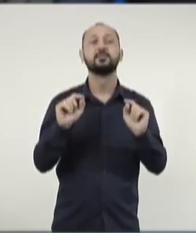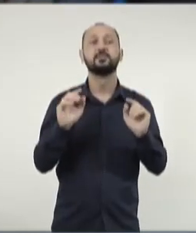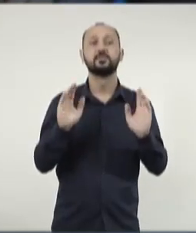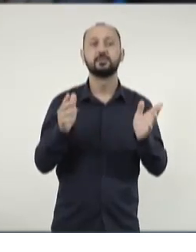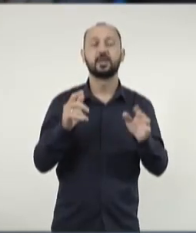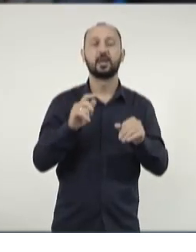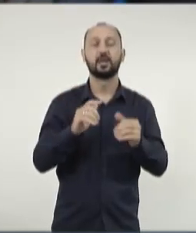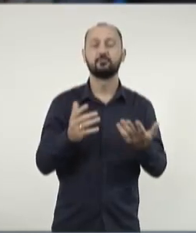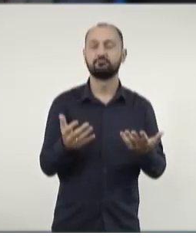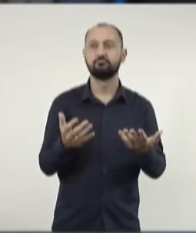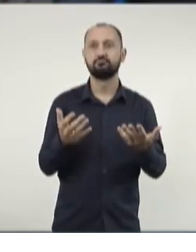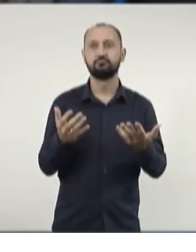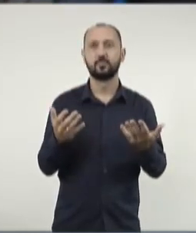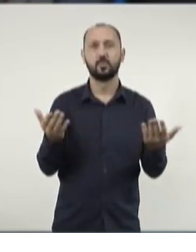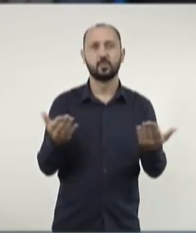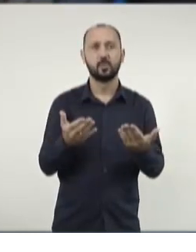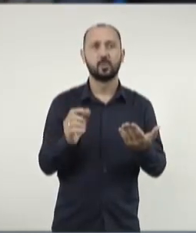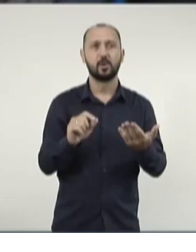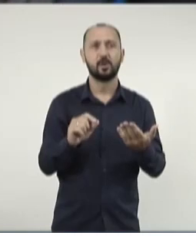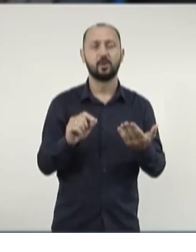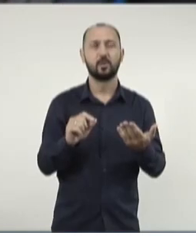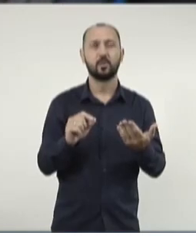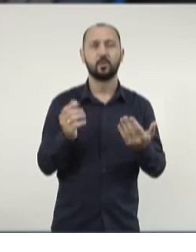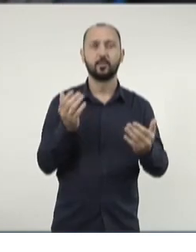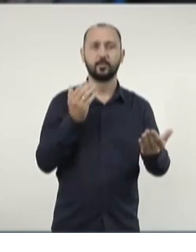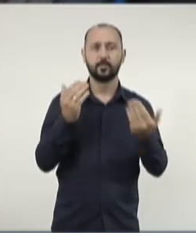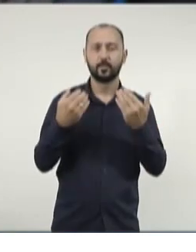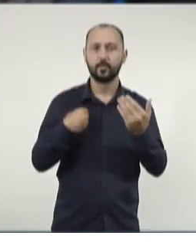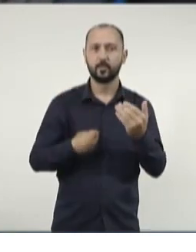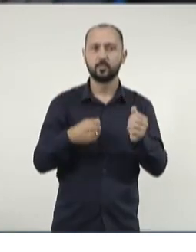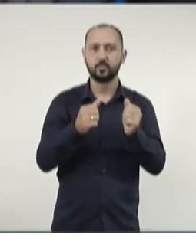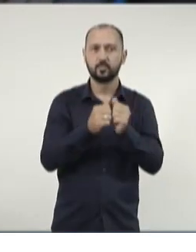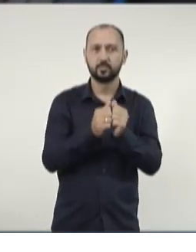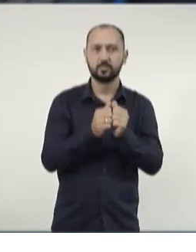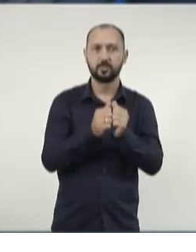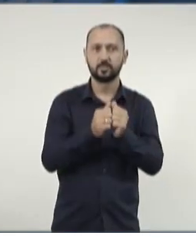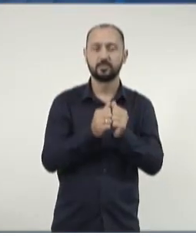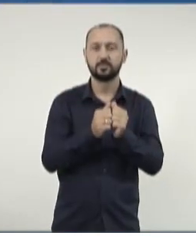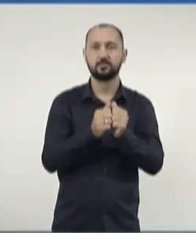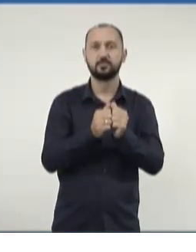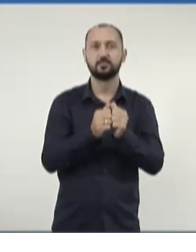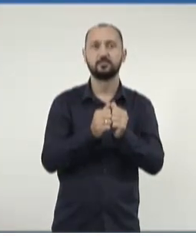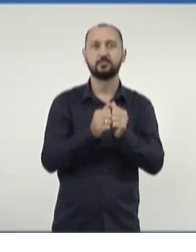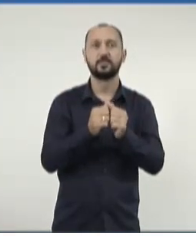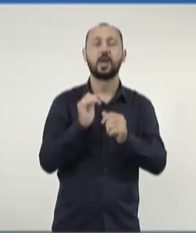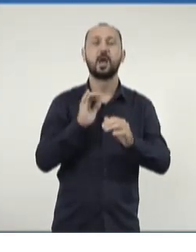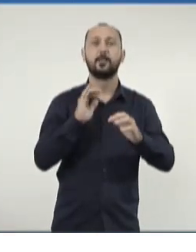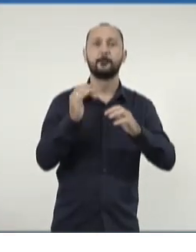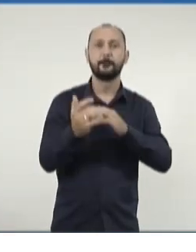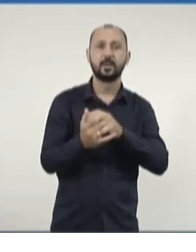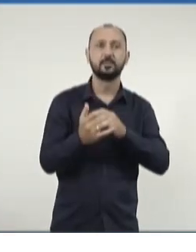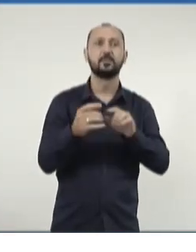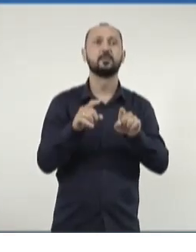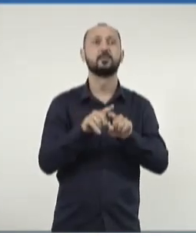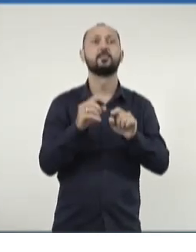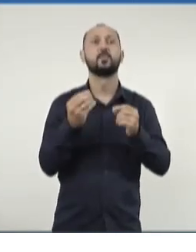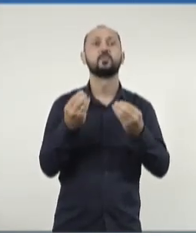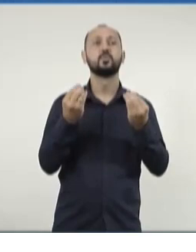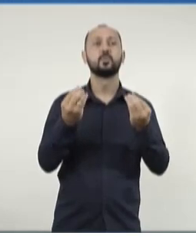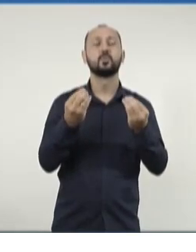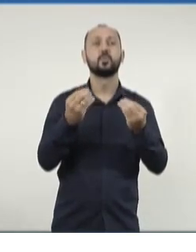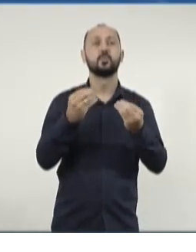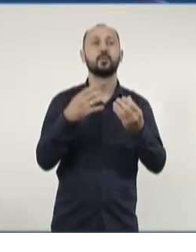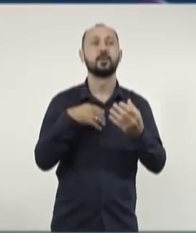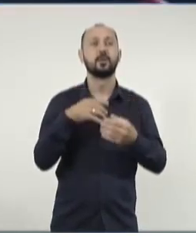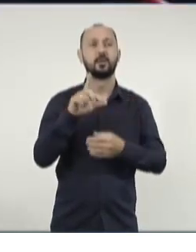já temos hoje os psicólogos participando das ligas, que são fundamentais. Então, não sei como é que estão as